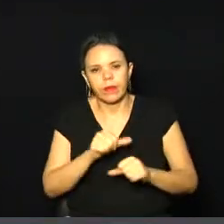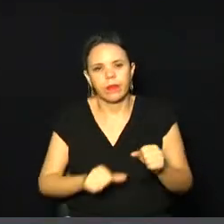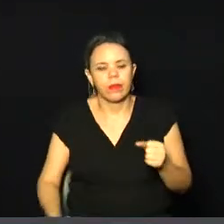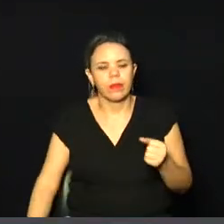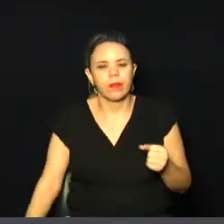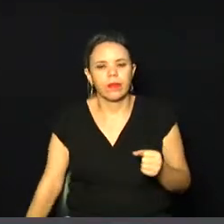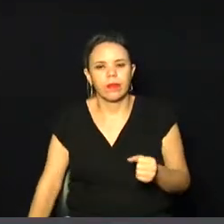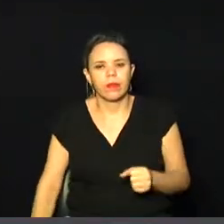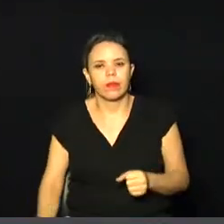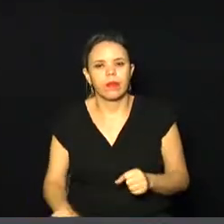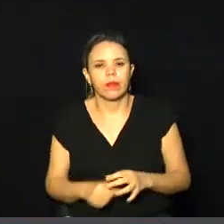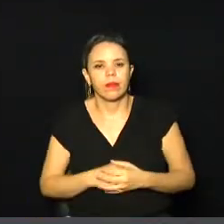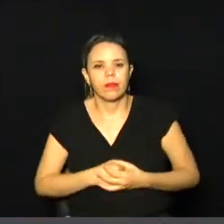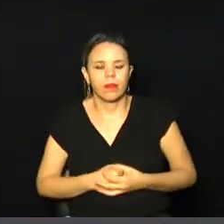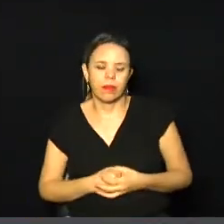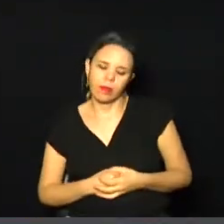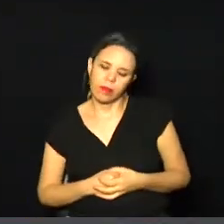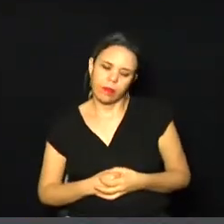Então, eu recebo muito